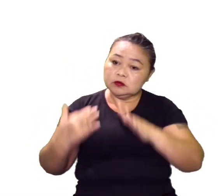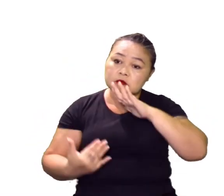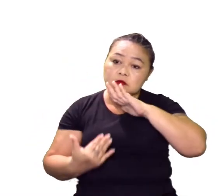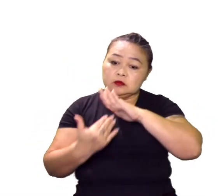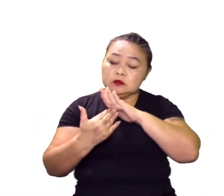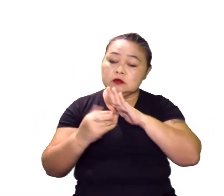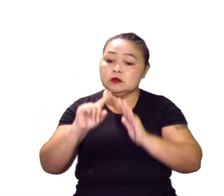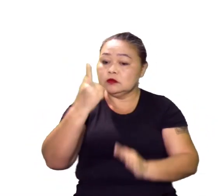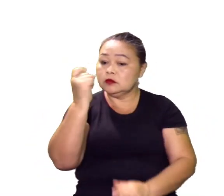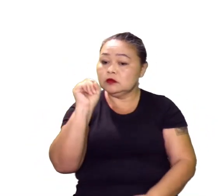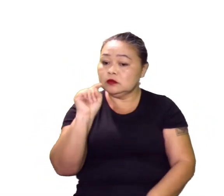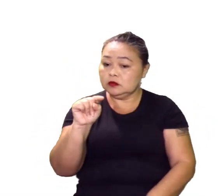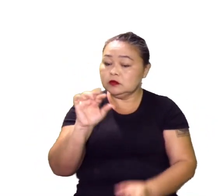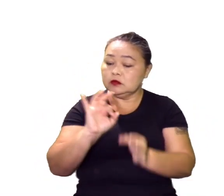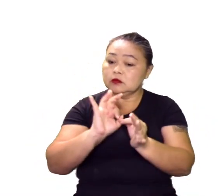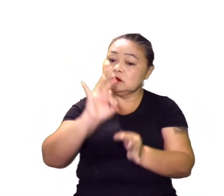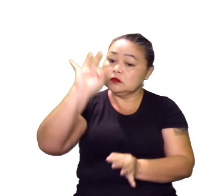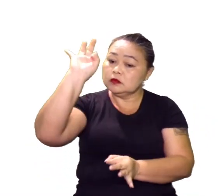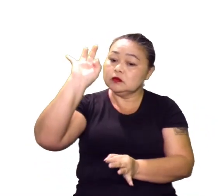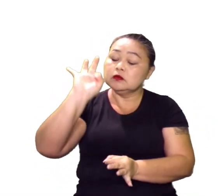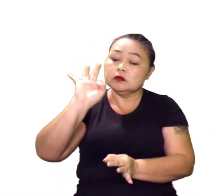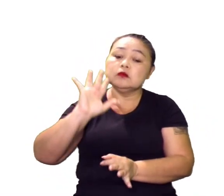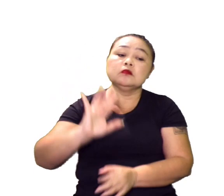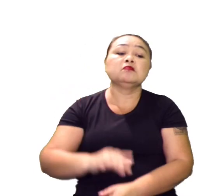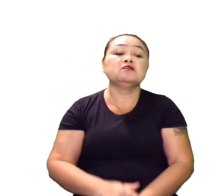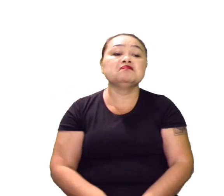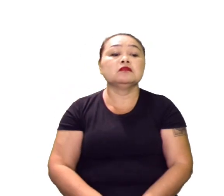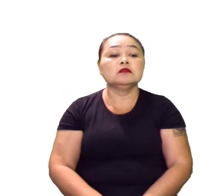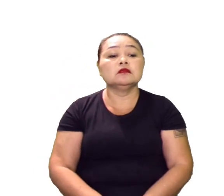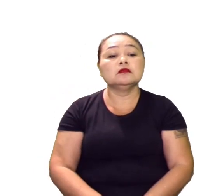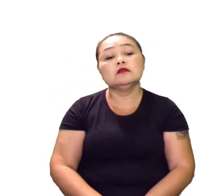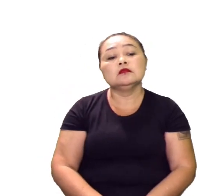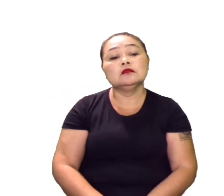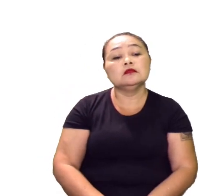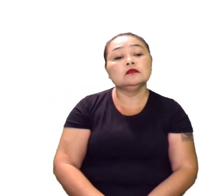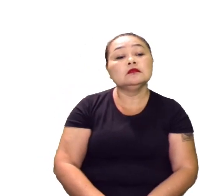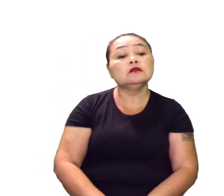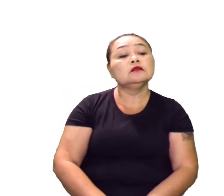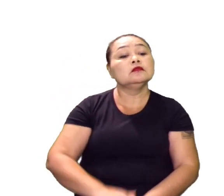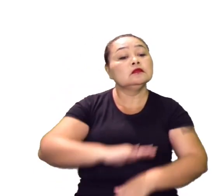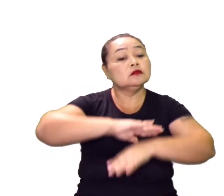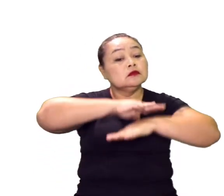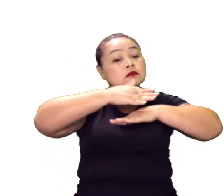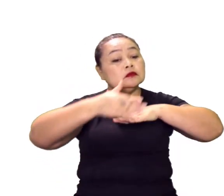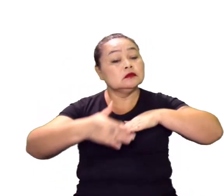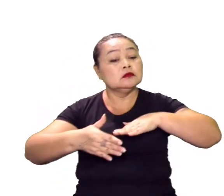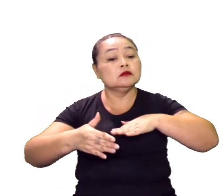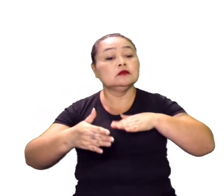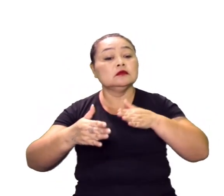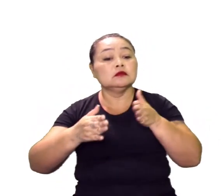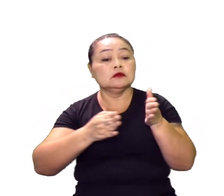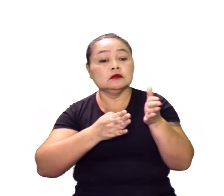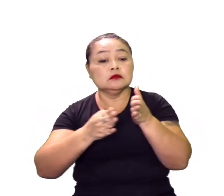até 1.000 metros. Então, é uma região alta. Não é isso? Perfeito. O planalto do Rio